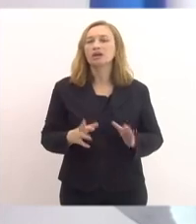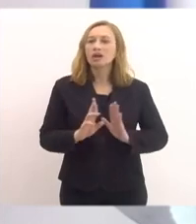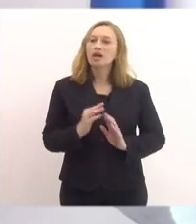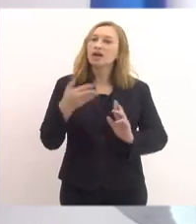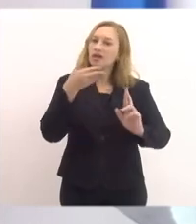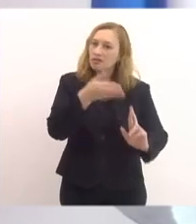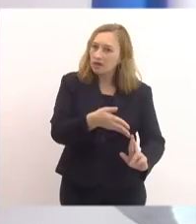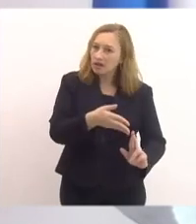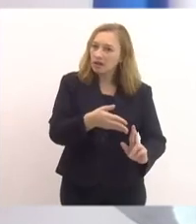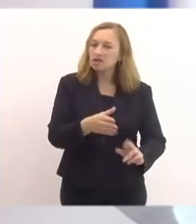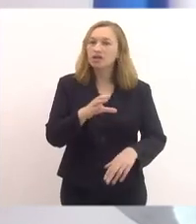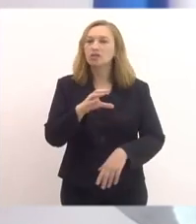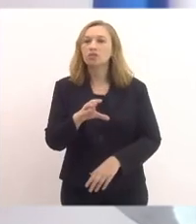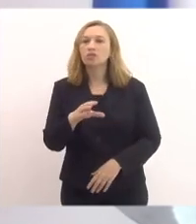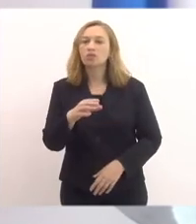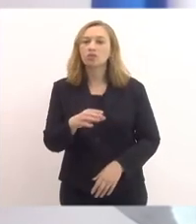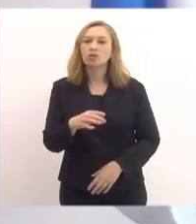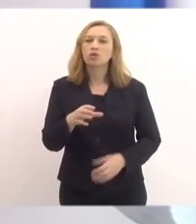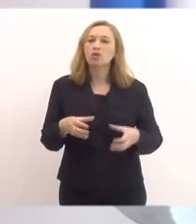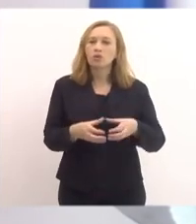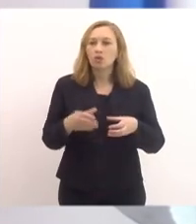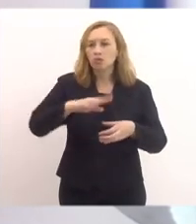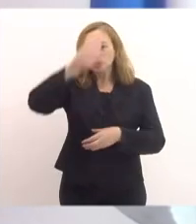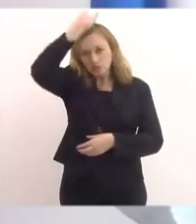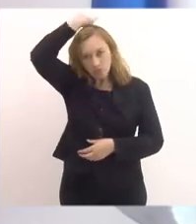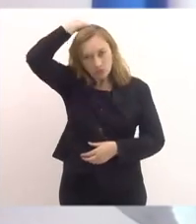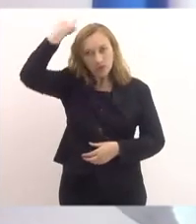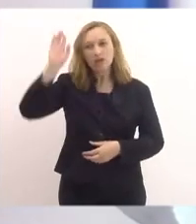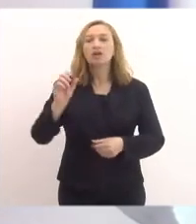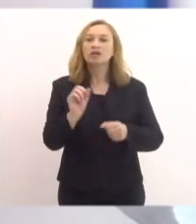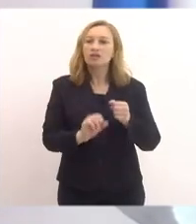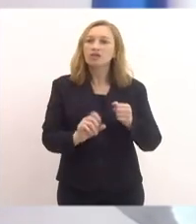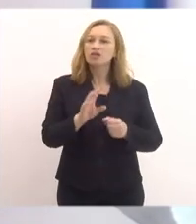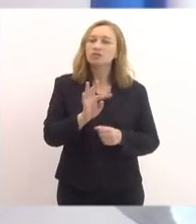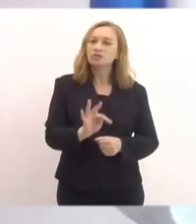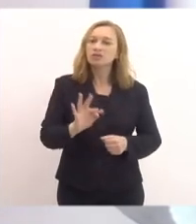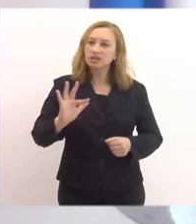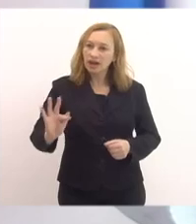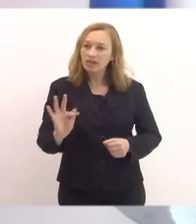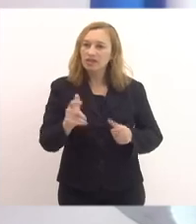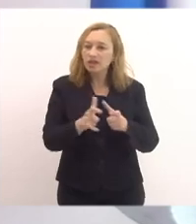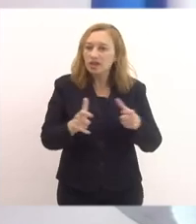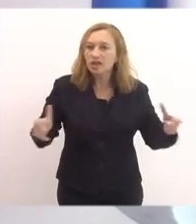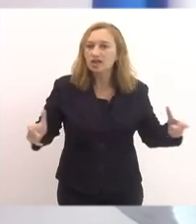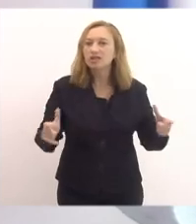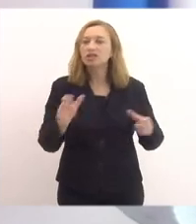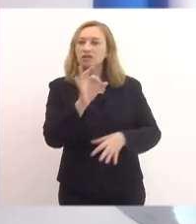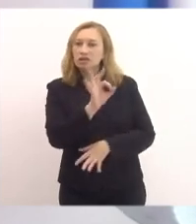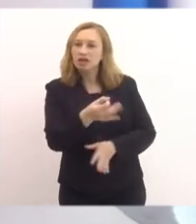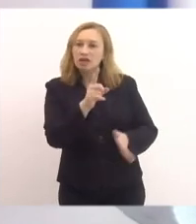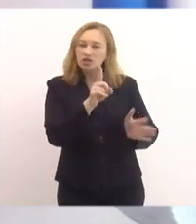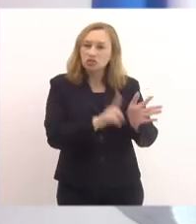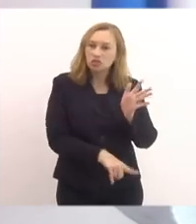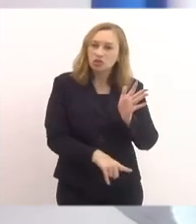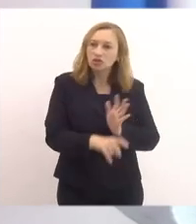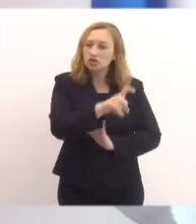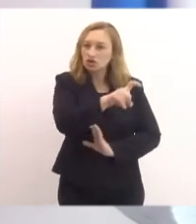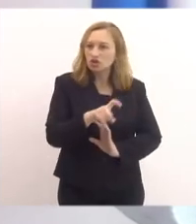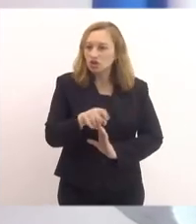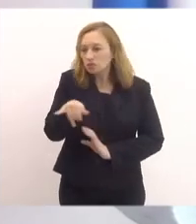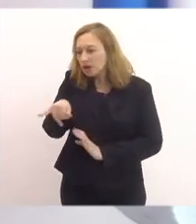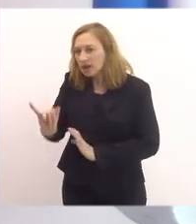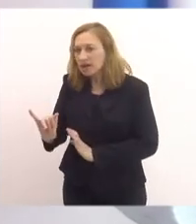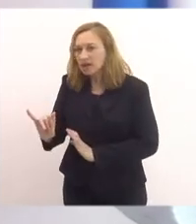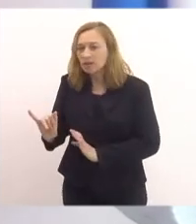referência vai ser o Corpo de Bombeiros. O Corpo de Bombeiros fez o TAF amplo, deu certo, diminuiu de X para X em